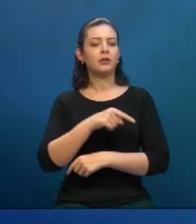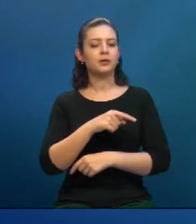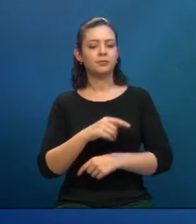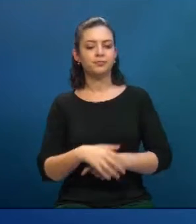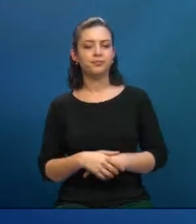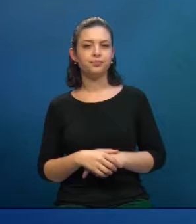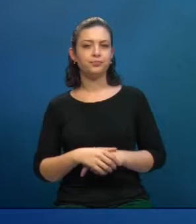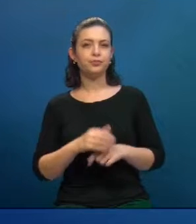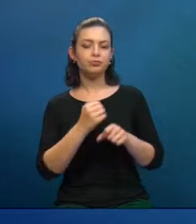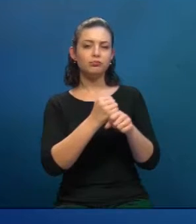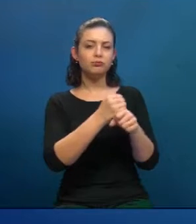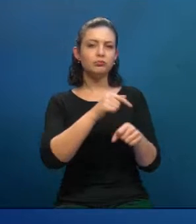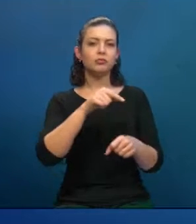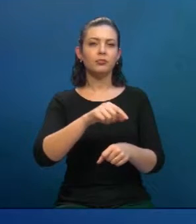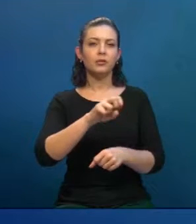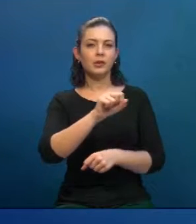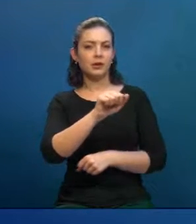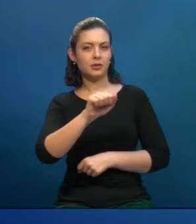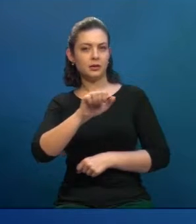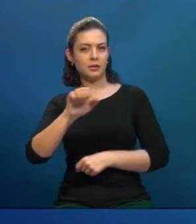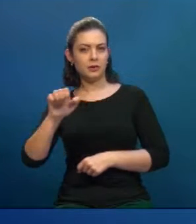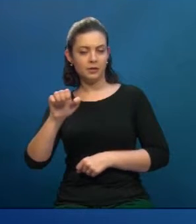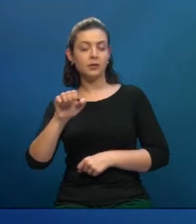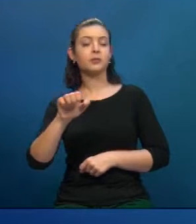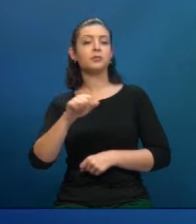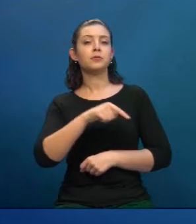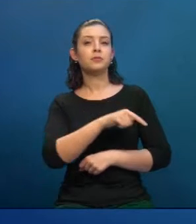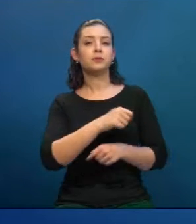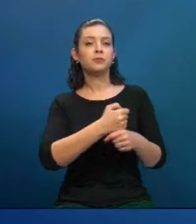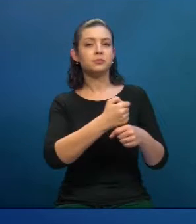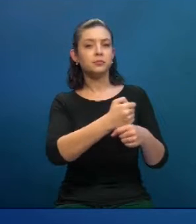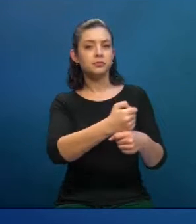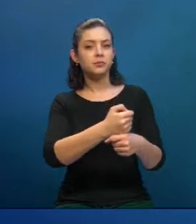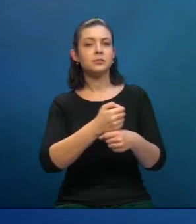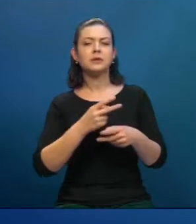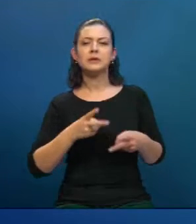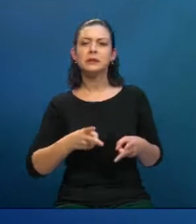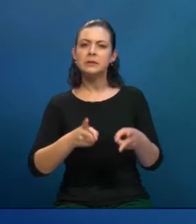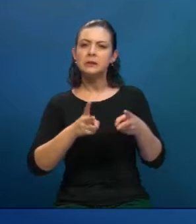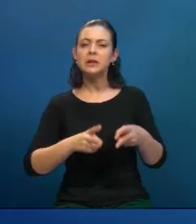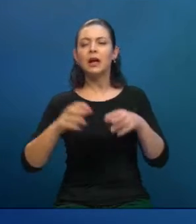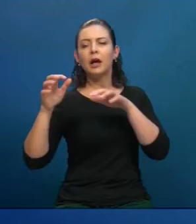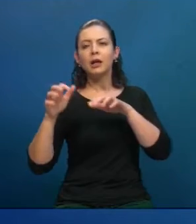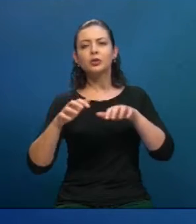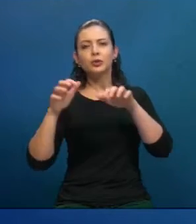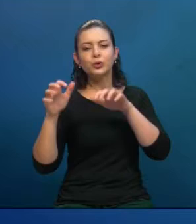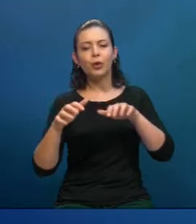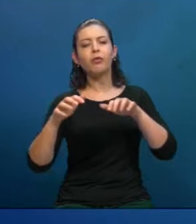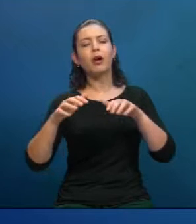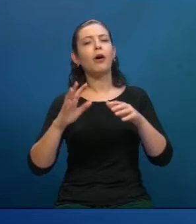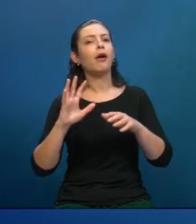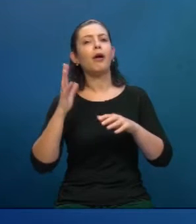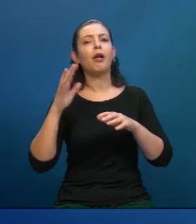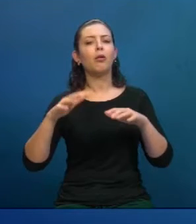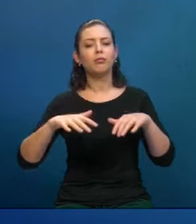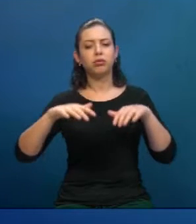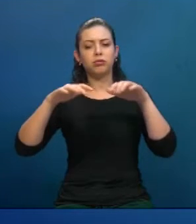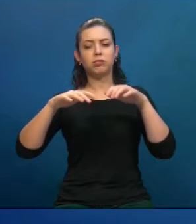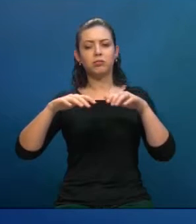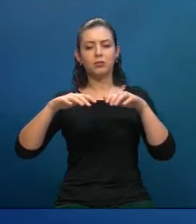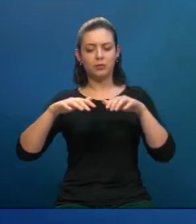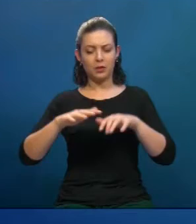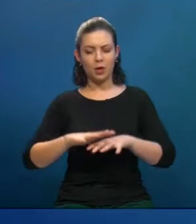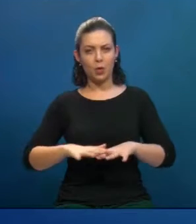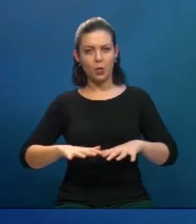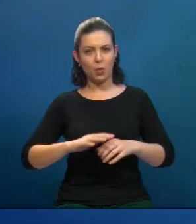uma obra livro sai sempre que chovia o que chove é acaba entupindo a